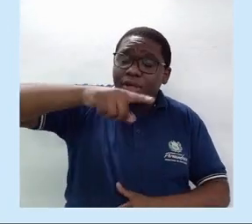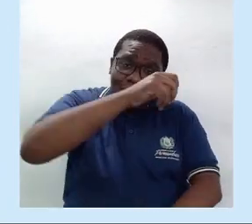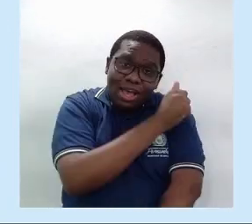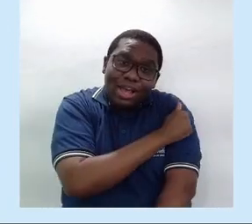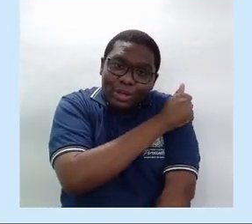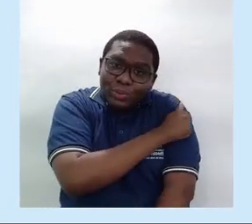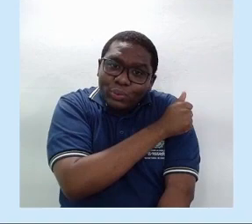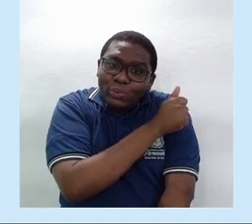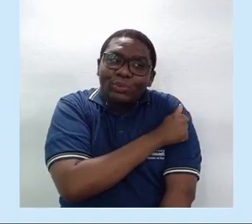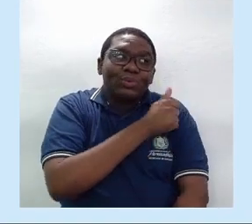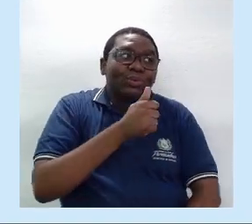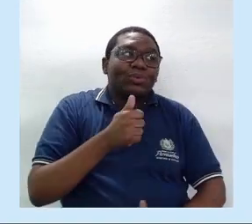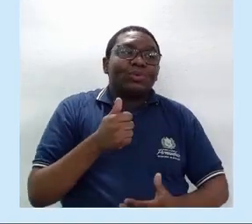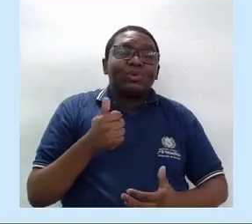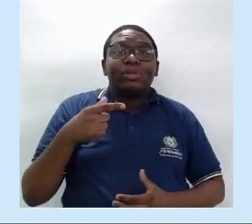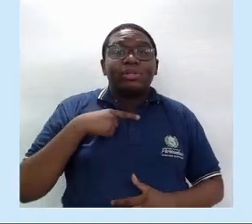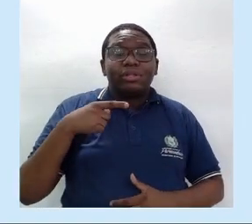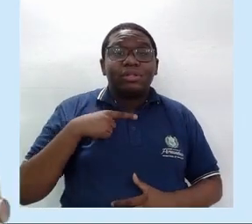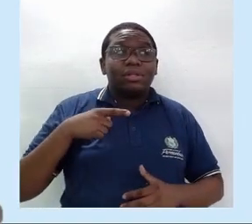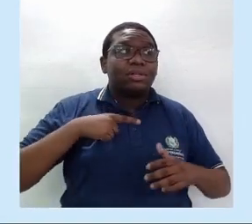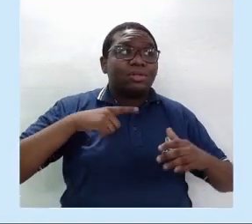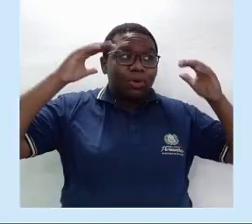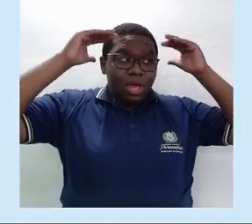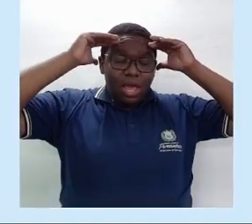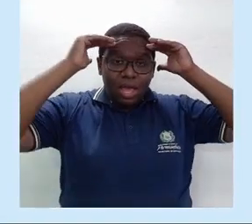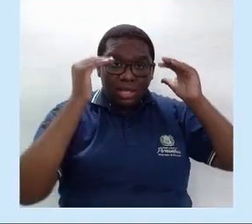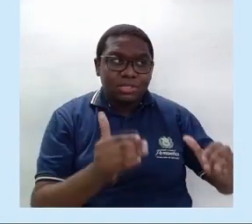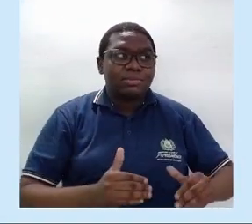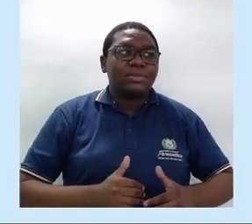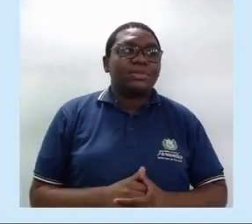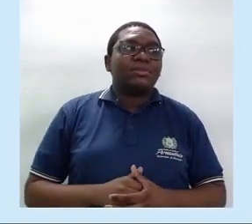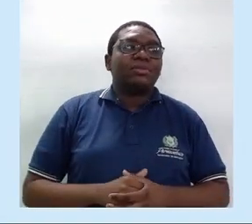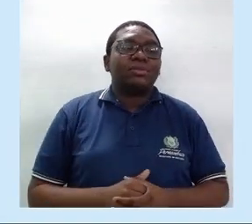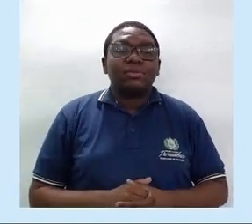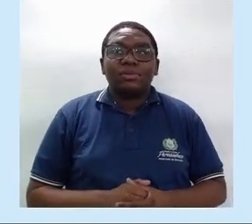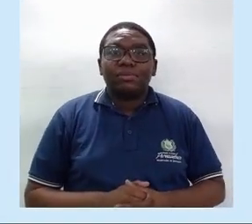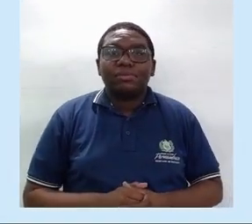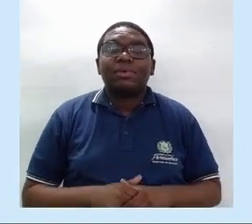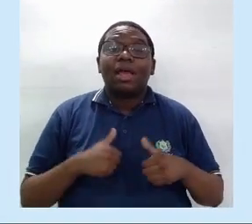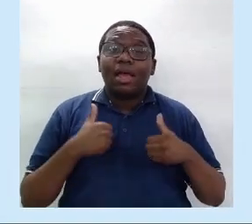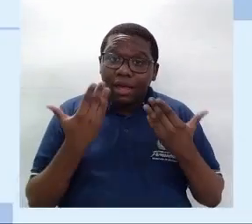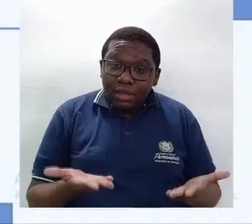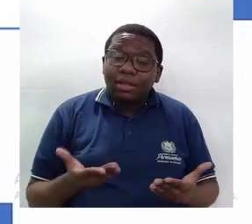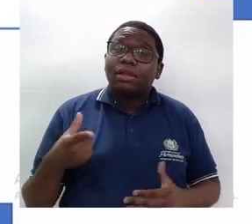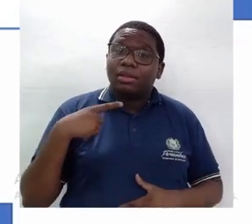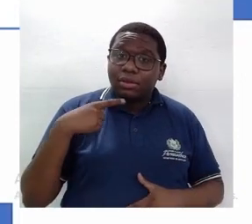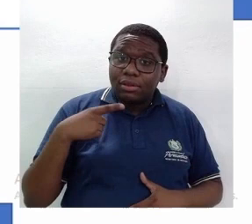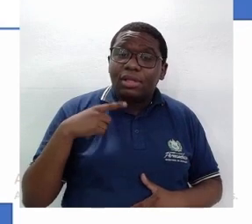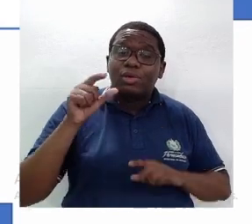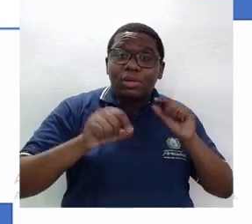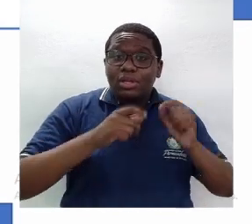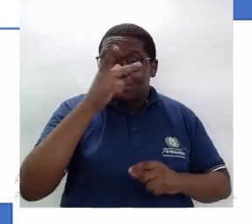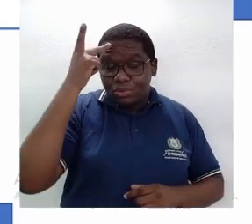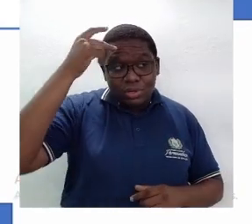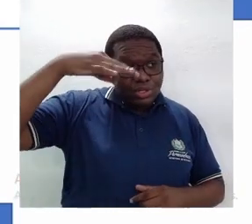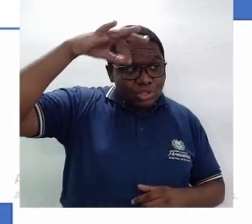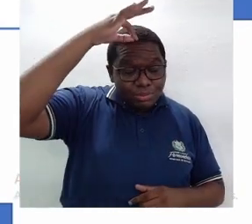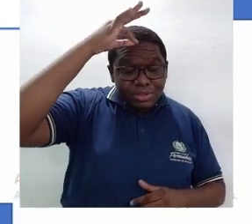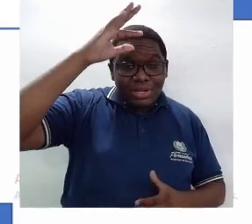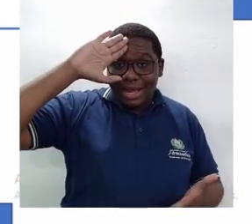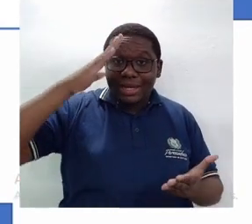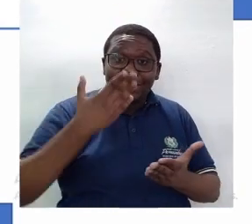estudante, essa questão do respeito. Vamos ver aqui, ainda na tela nós temos, os espíritas acreditam